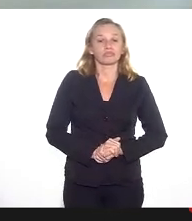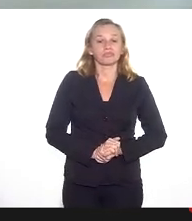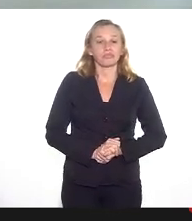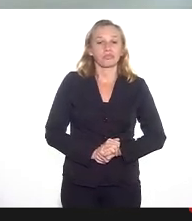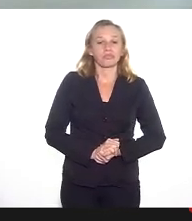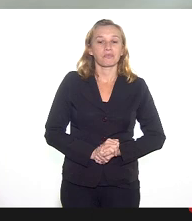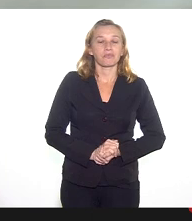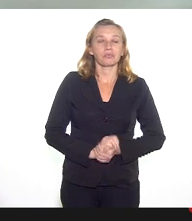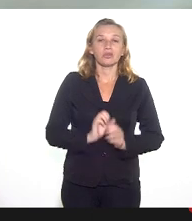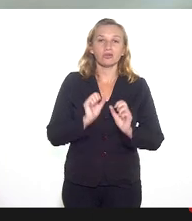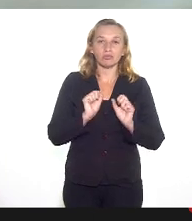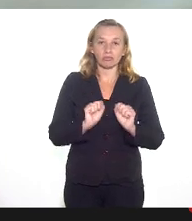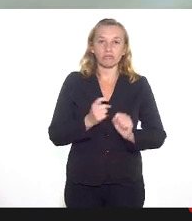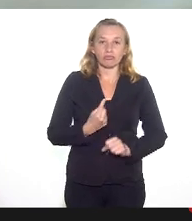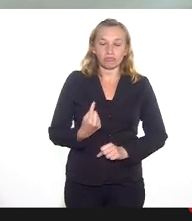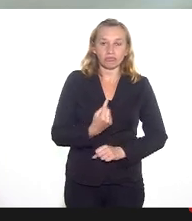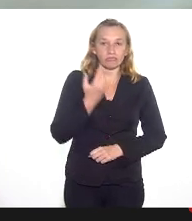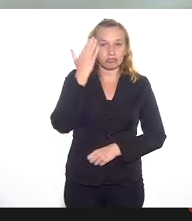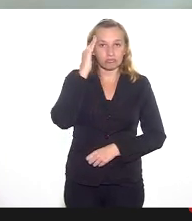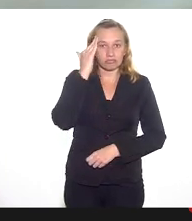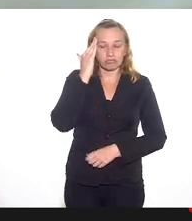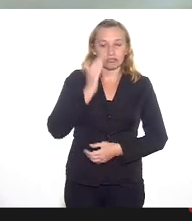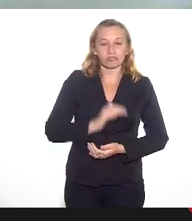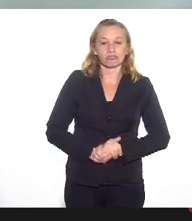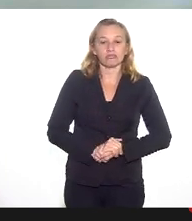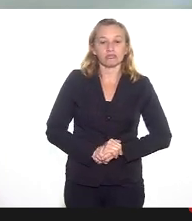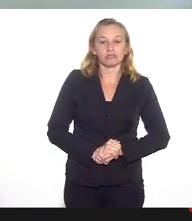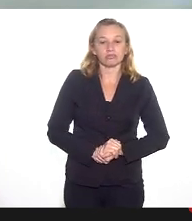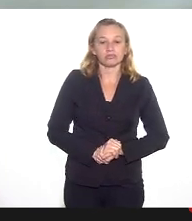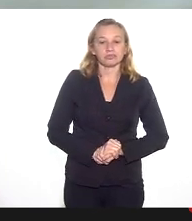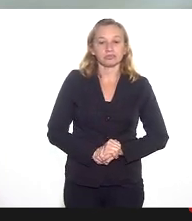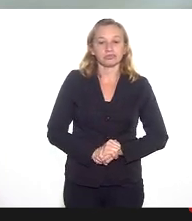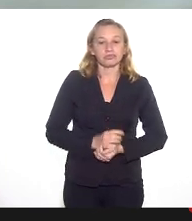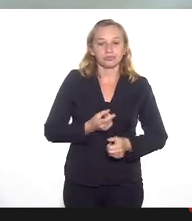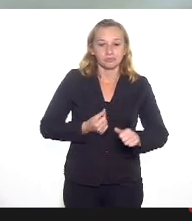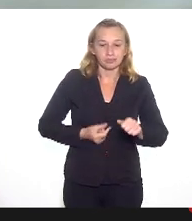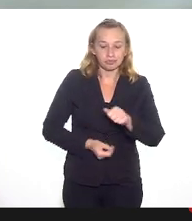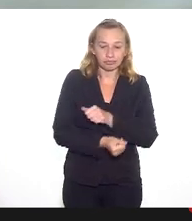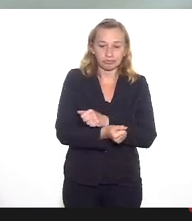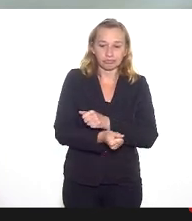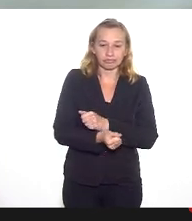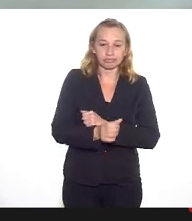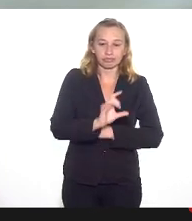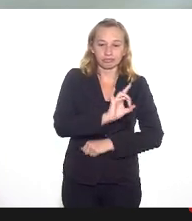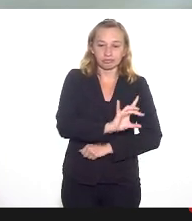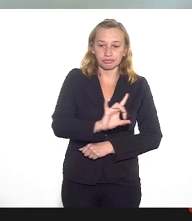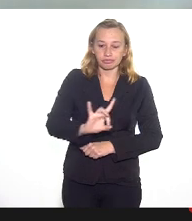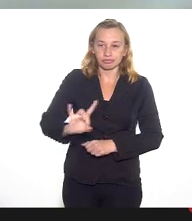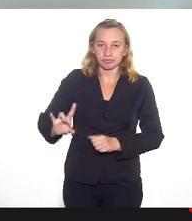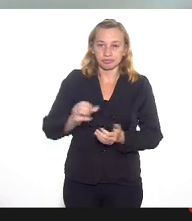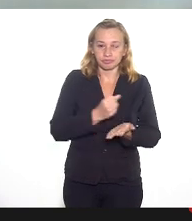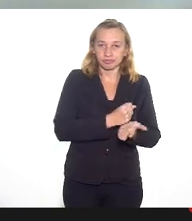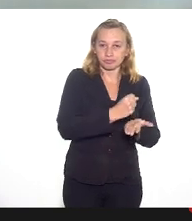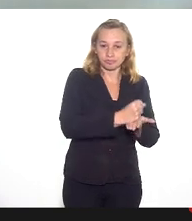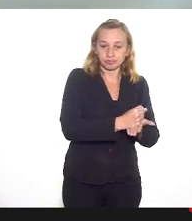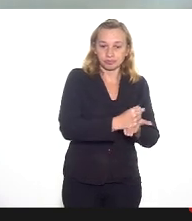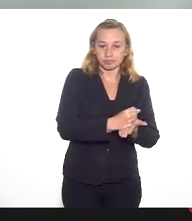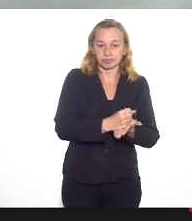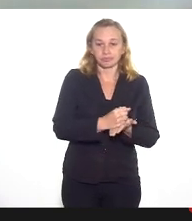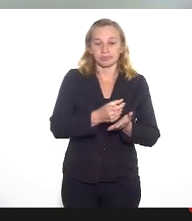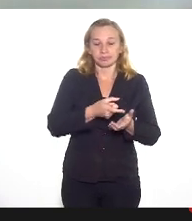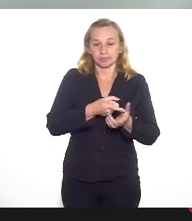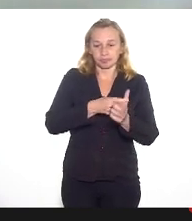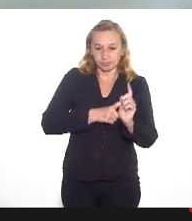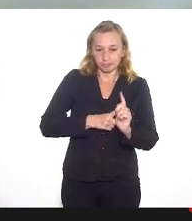para que a gente possa entender os investimentos em cada contrato e o que se tem pendente também